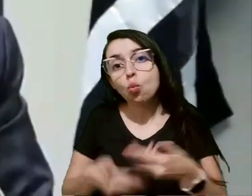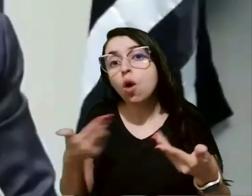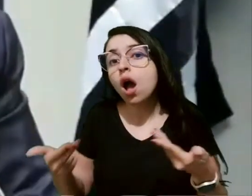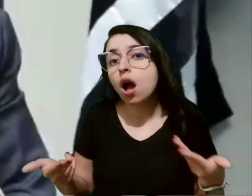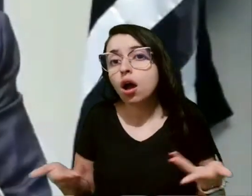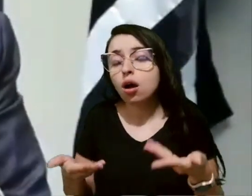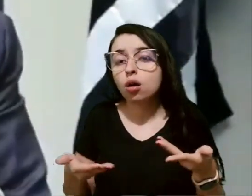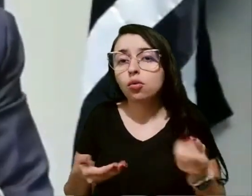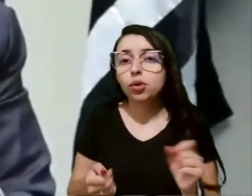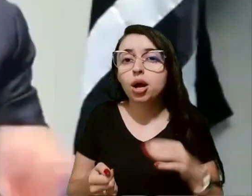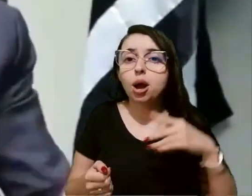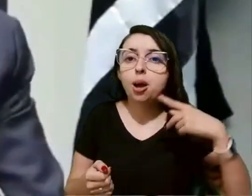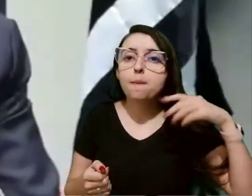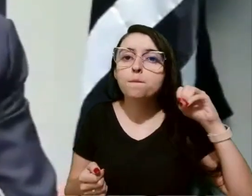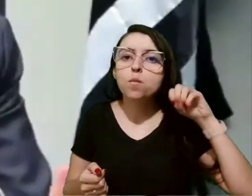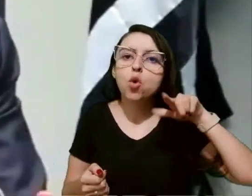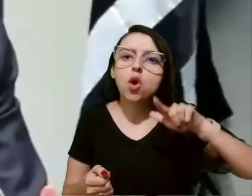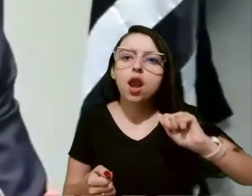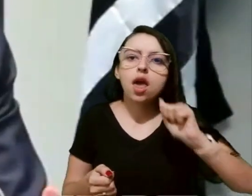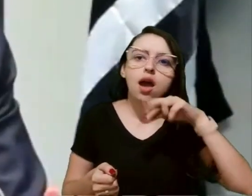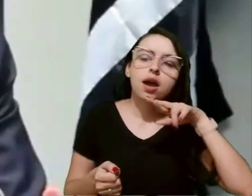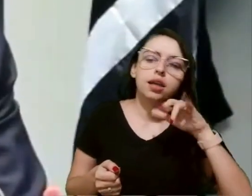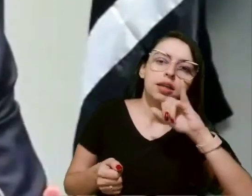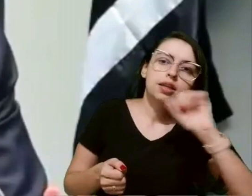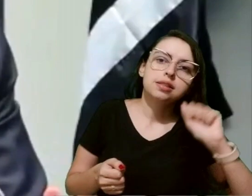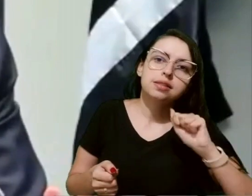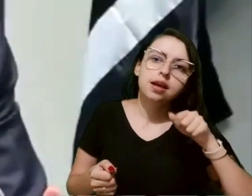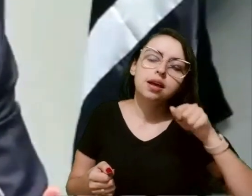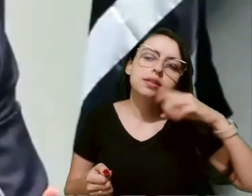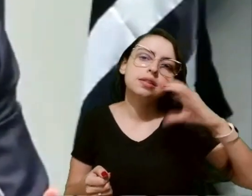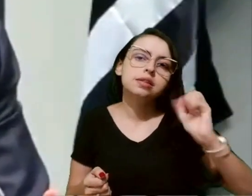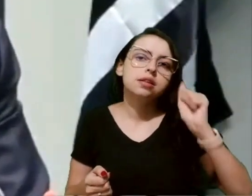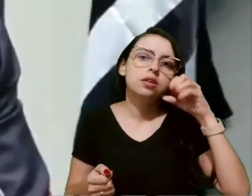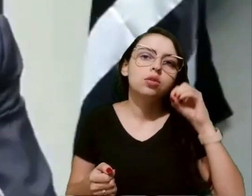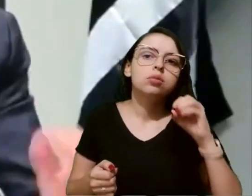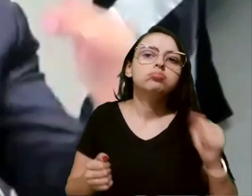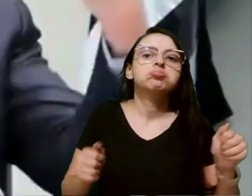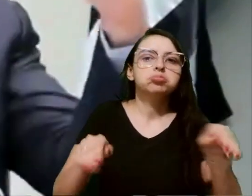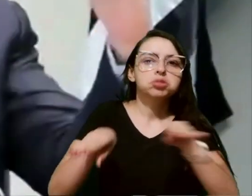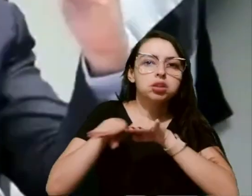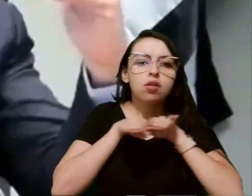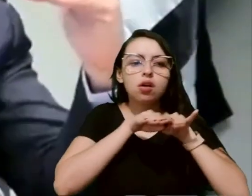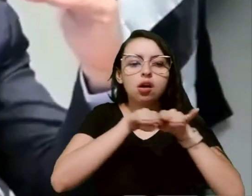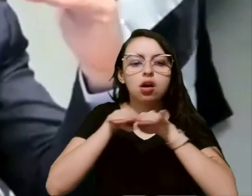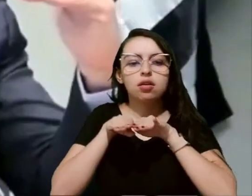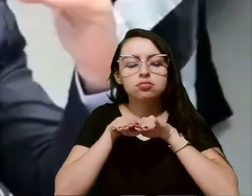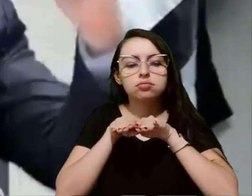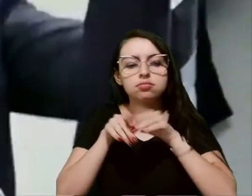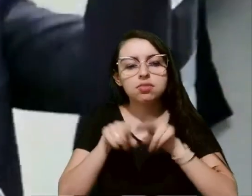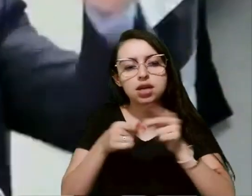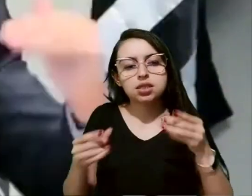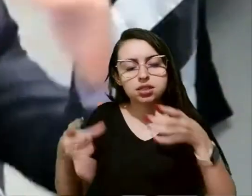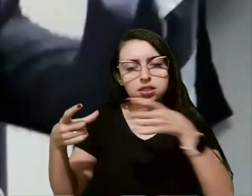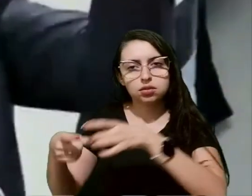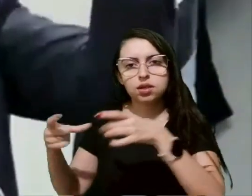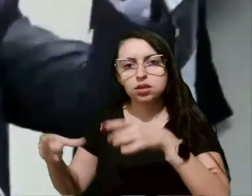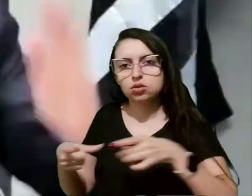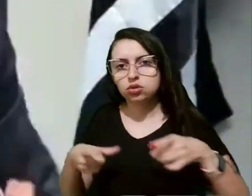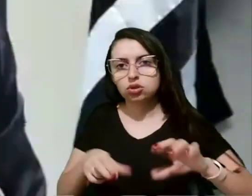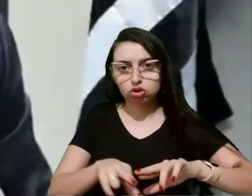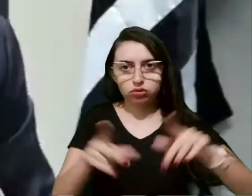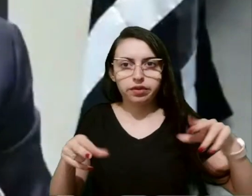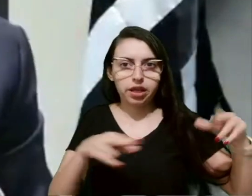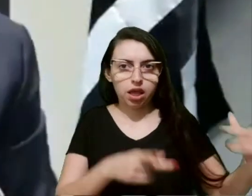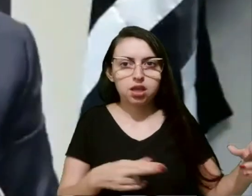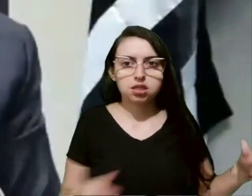polarização? É que, quando os magistrados se agrupam por afinidade, o equilíbrio você vê no todo, mas as câmaras, elas julgam de forma